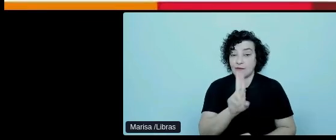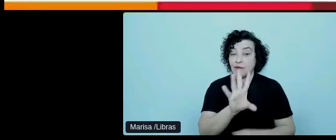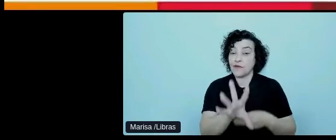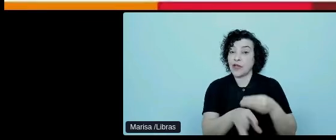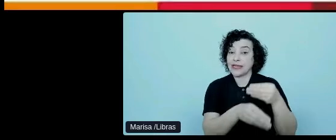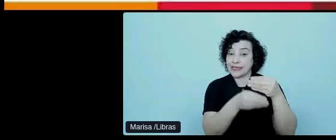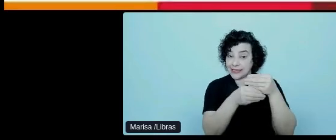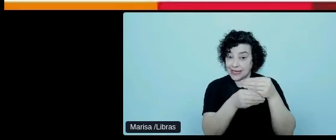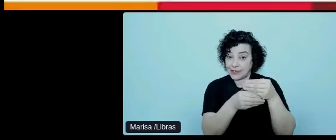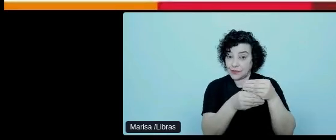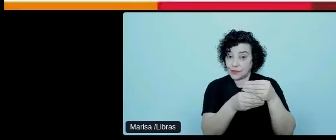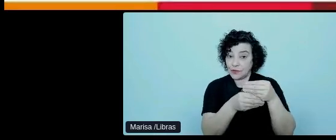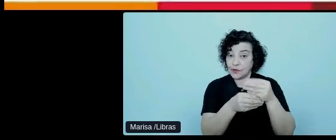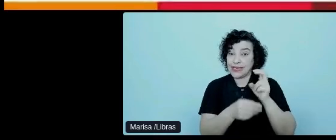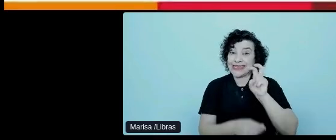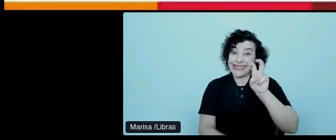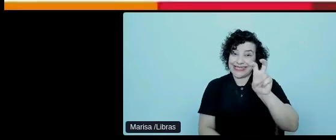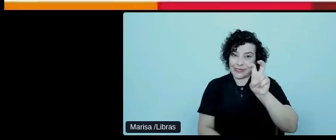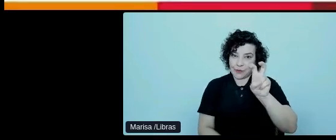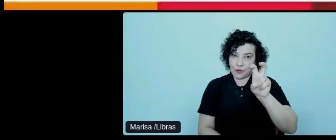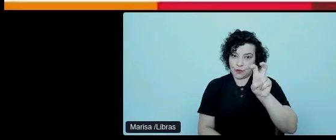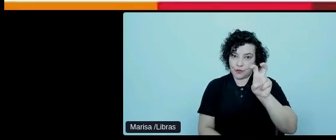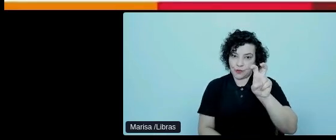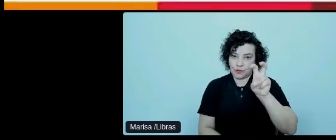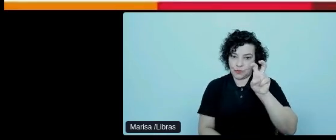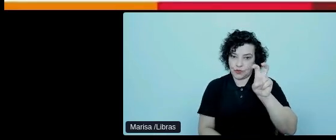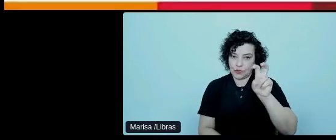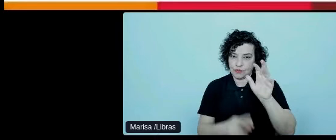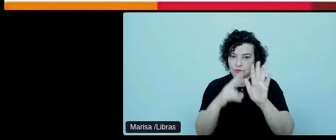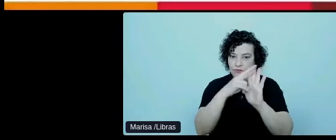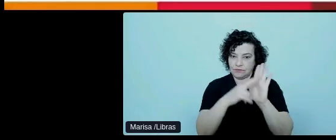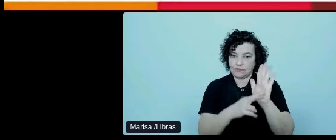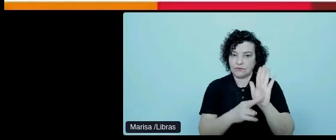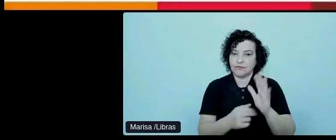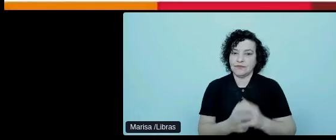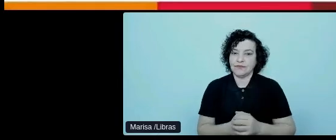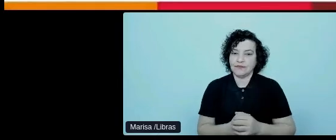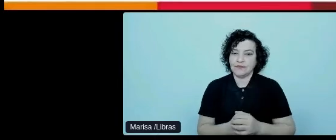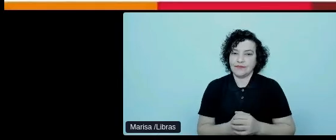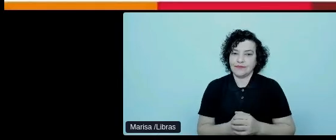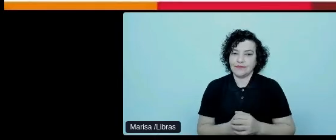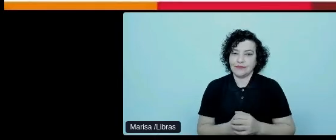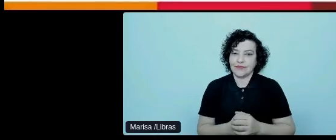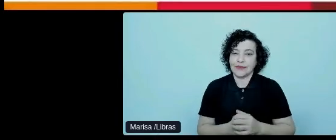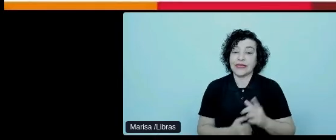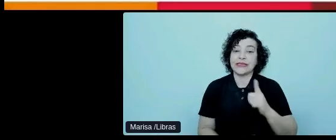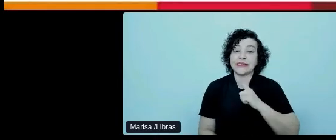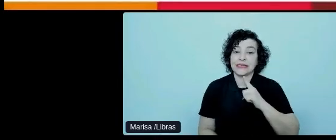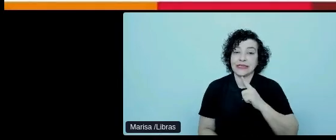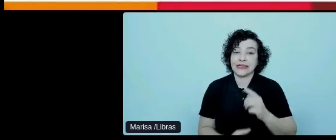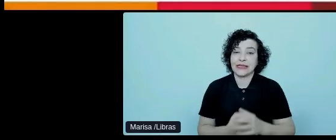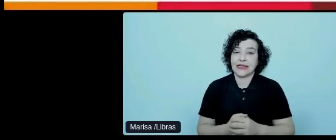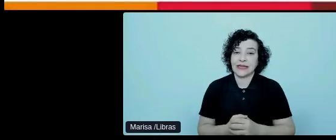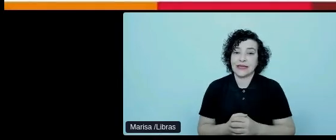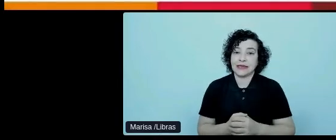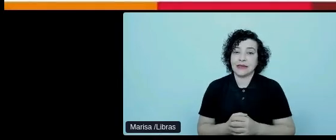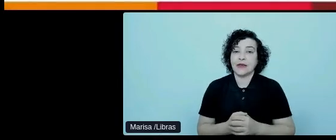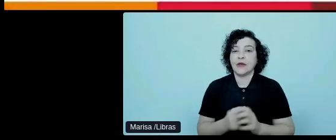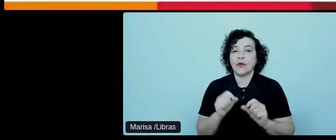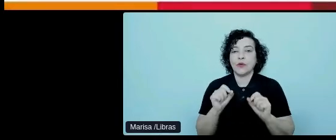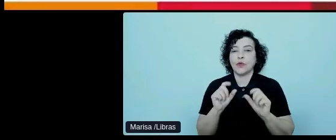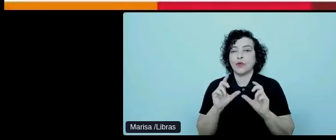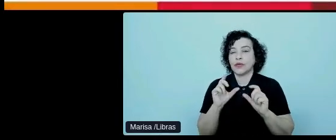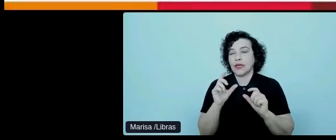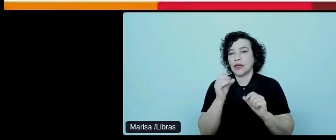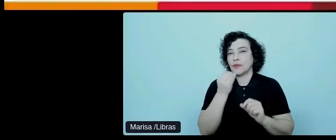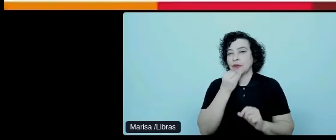acrescentado 5 princípios. 5 princípios. Sempre esqueço o número deles. Então, a gente tem aparência do foco mínimo,